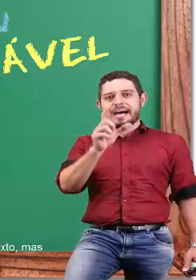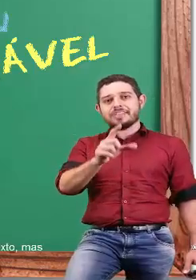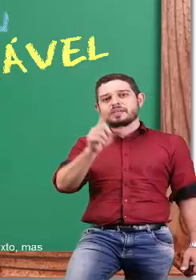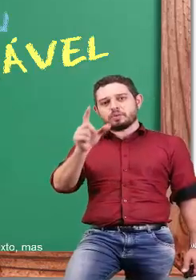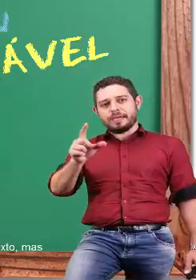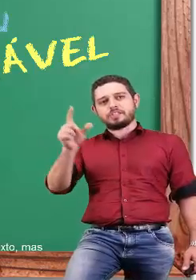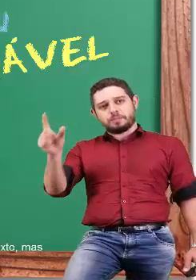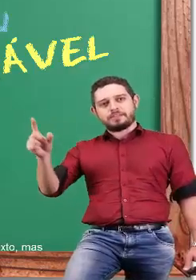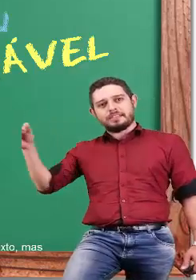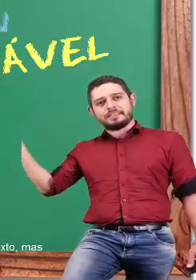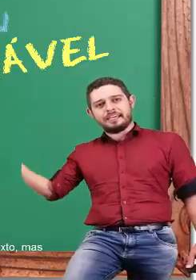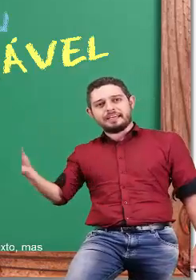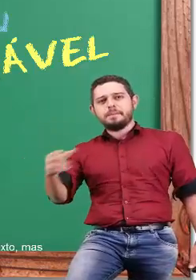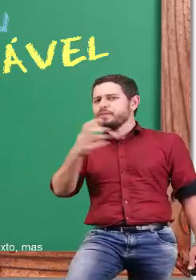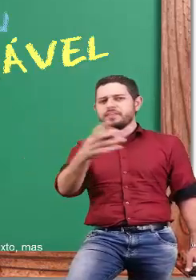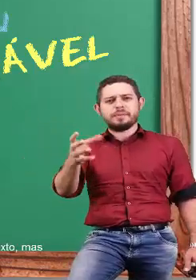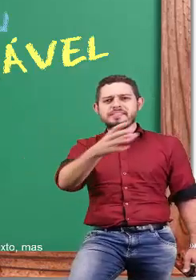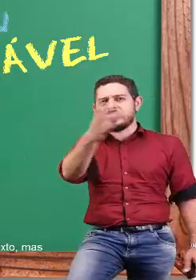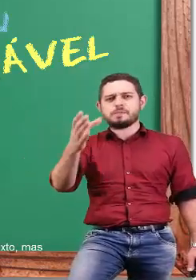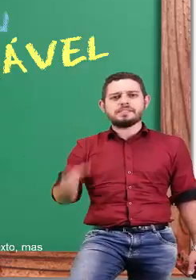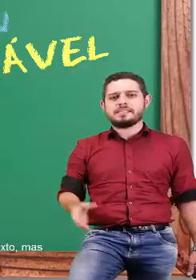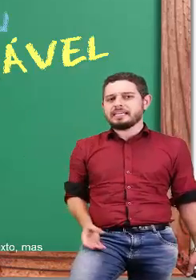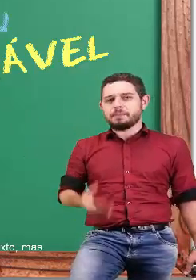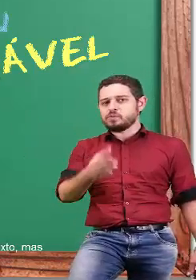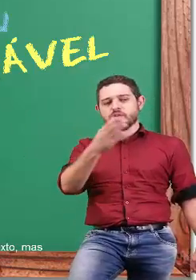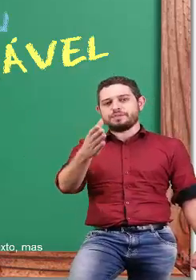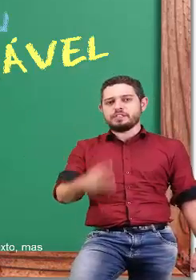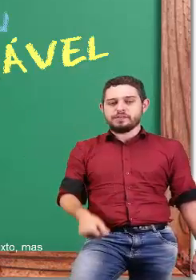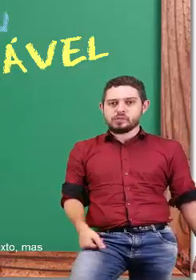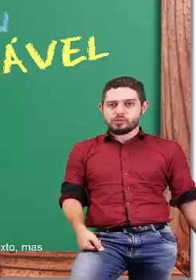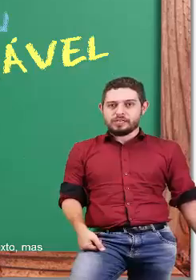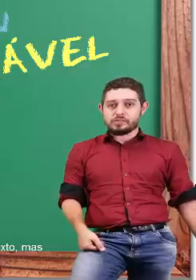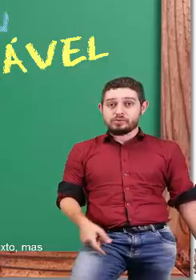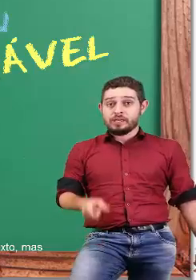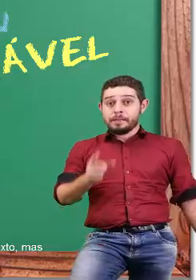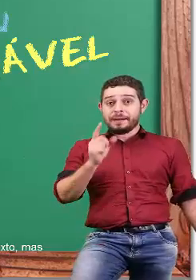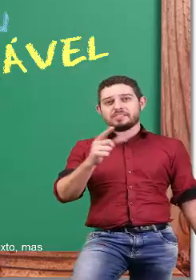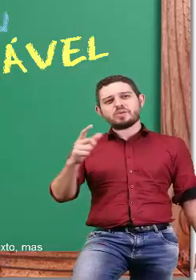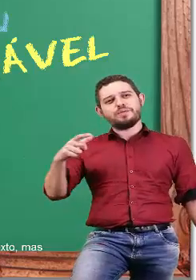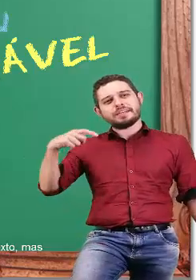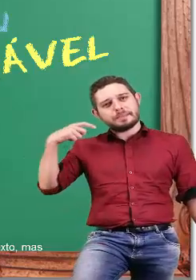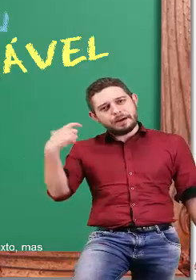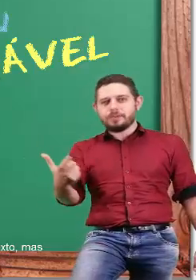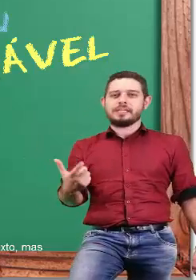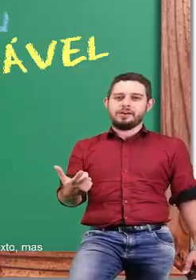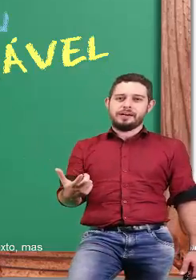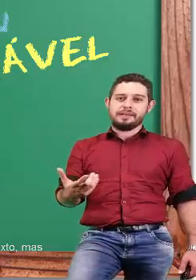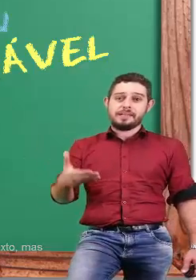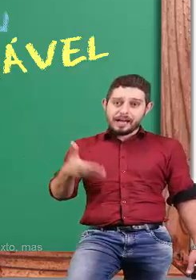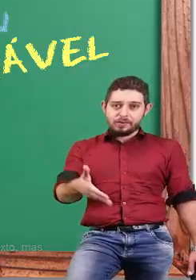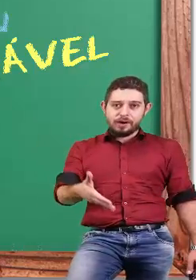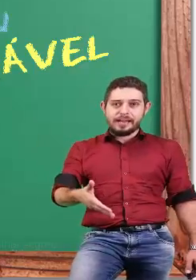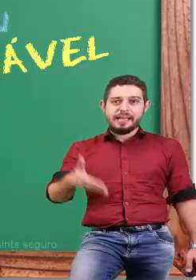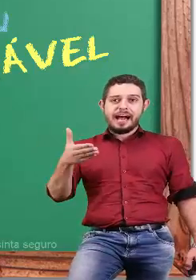frase, dados os argumentos, pode ser que, provavelmente será dispensada na produção definitiva do seu texto. Mas isso é conversa para outra